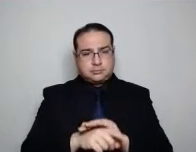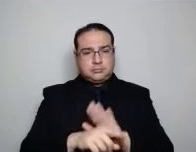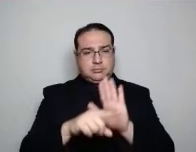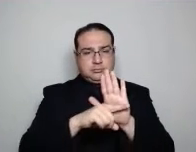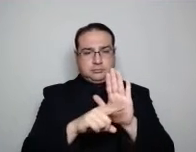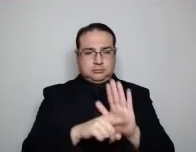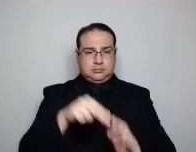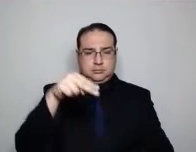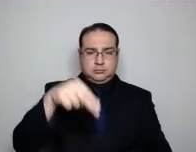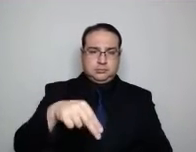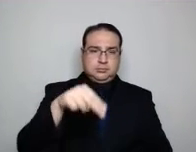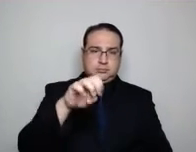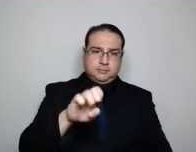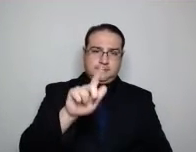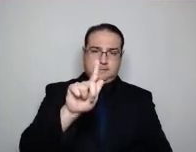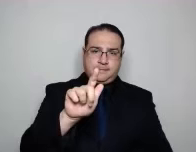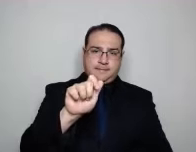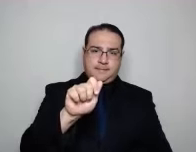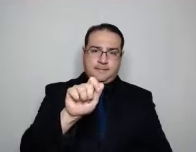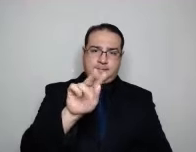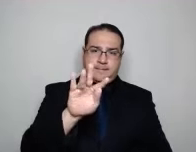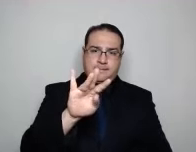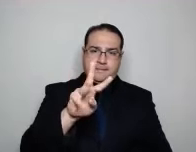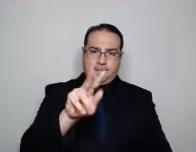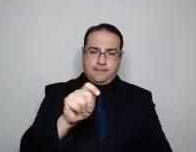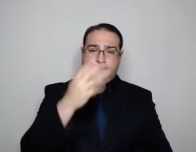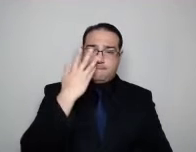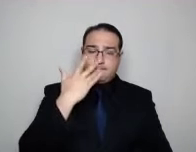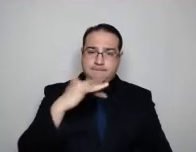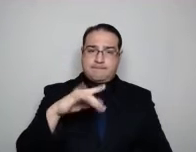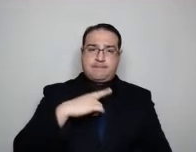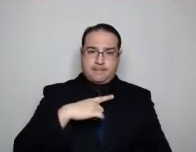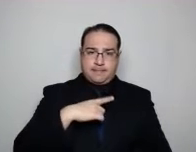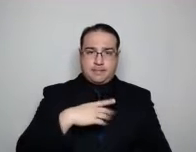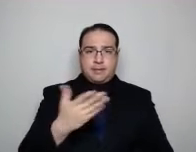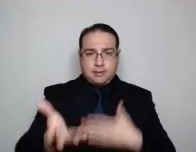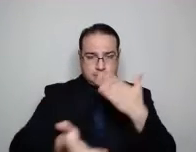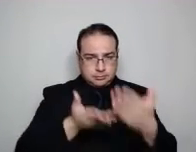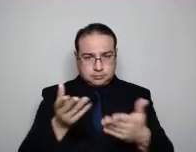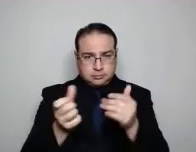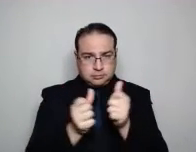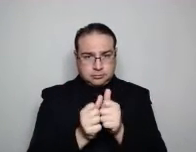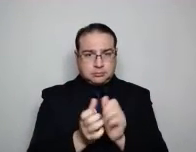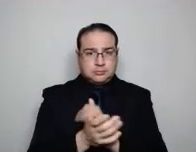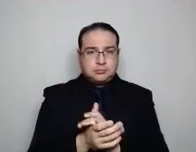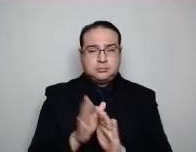Então, essas crianças, elas precisam desses tratamentos. Muitas vezes o